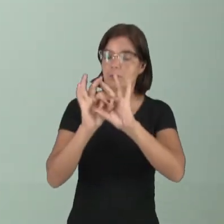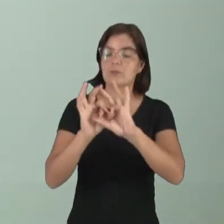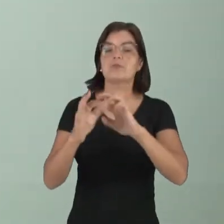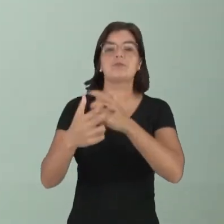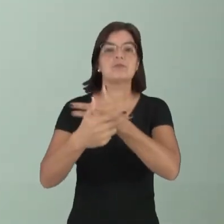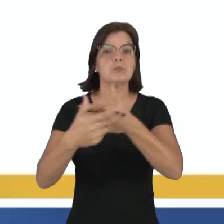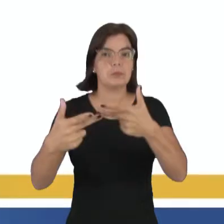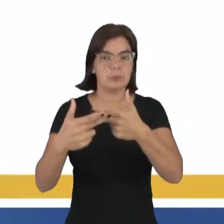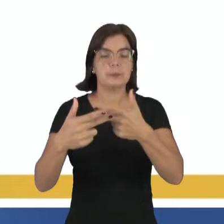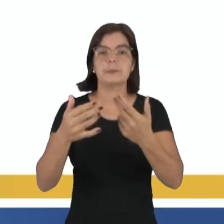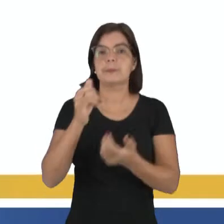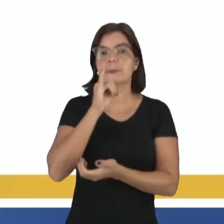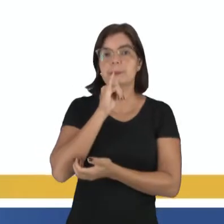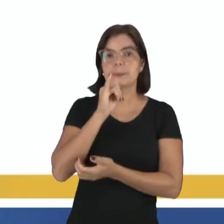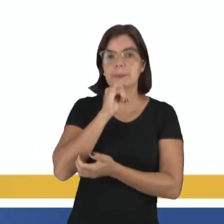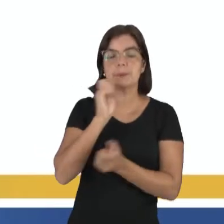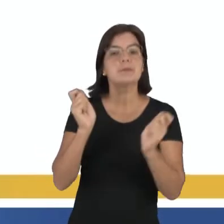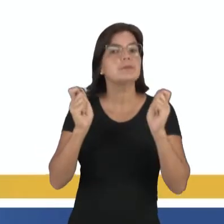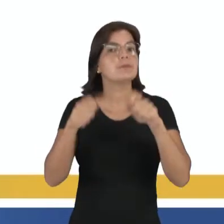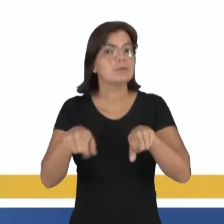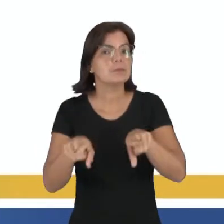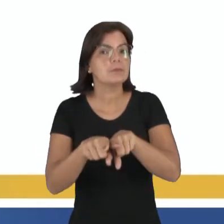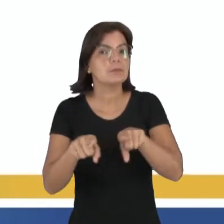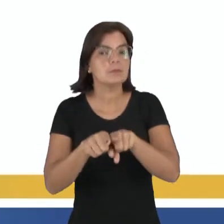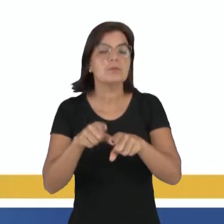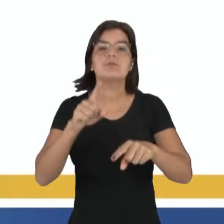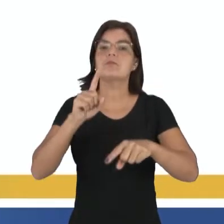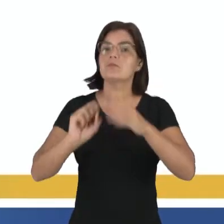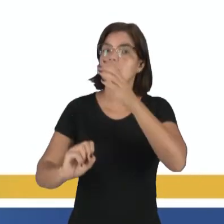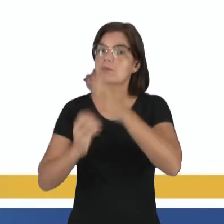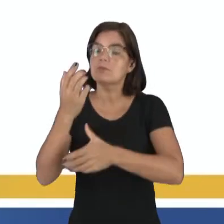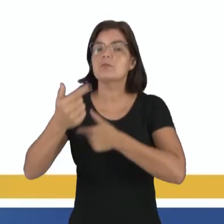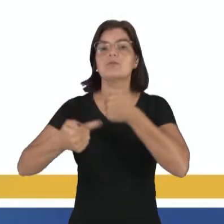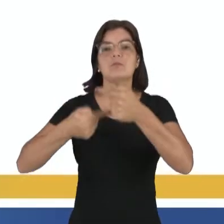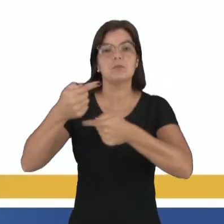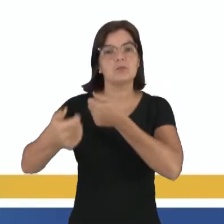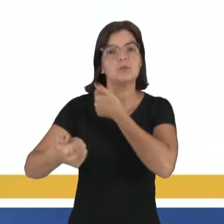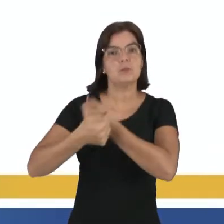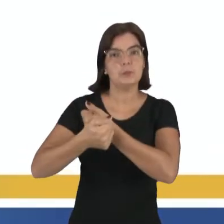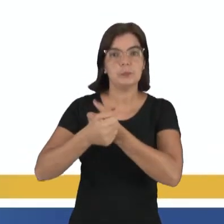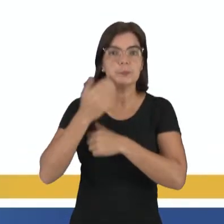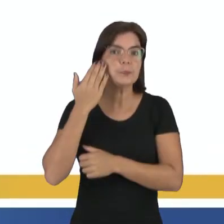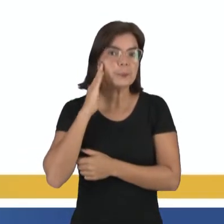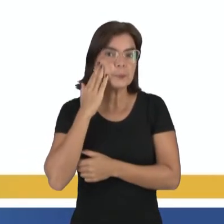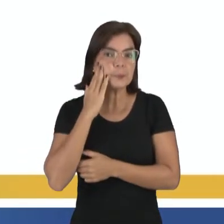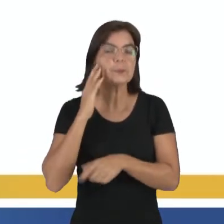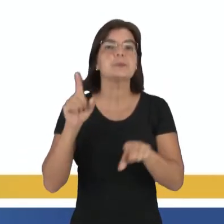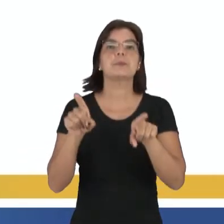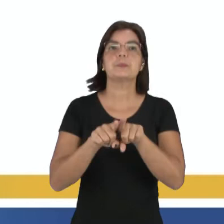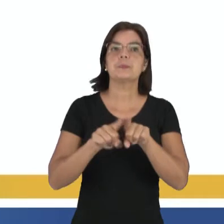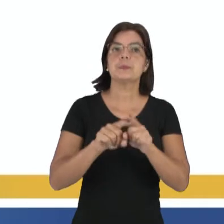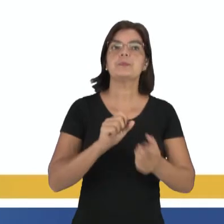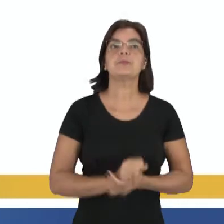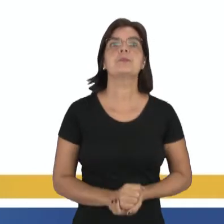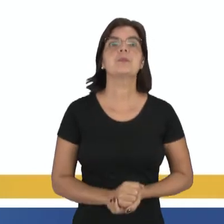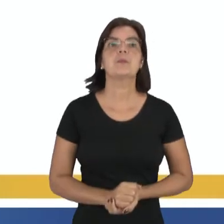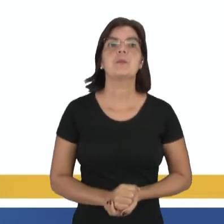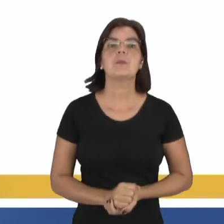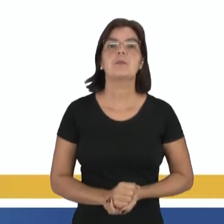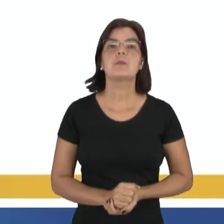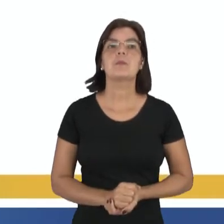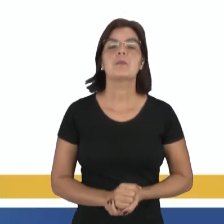fatores como a disponibilidade de ter matéria-prima próximo dela. Entendido aí? Vamos então para outra